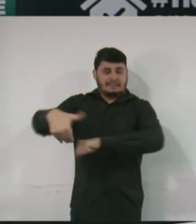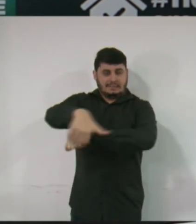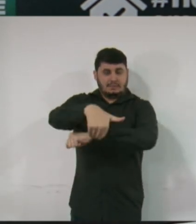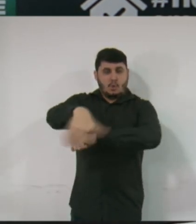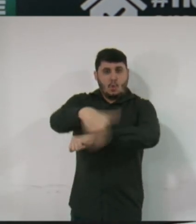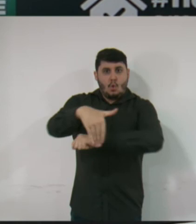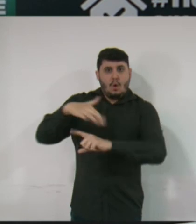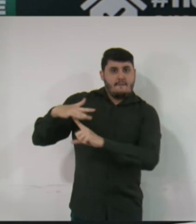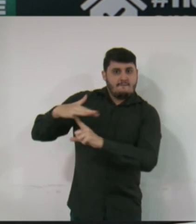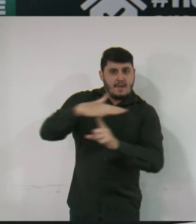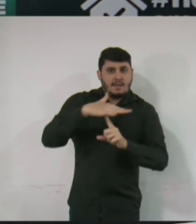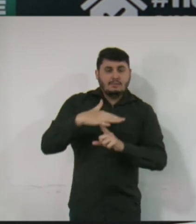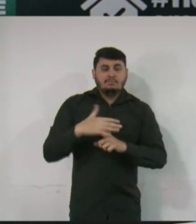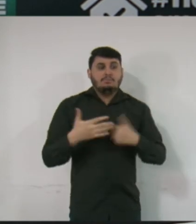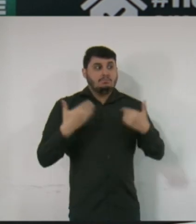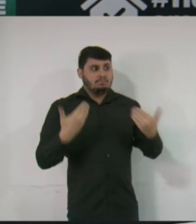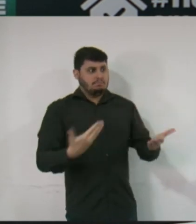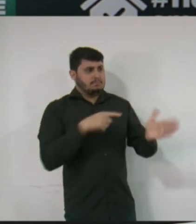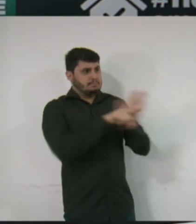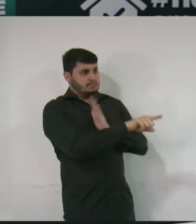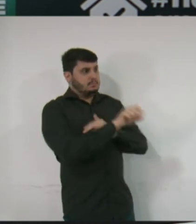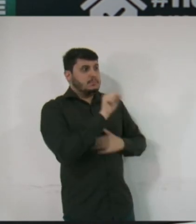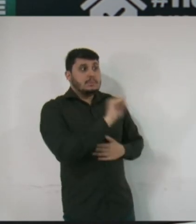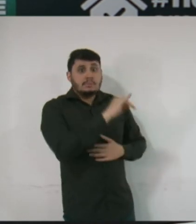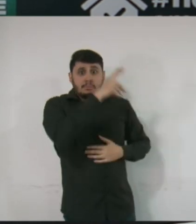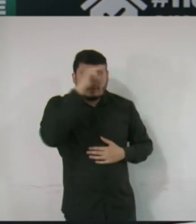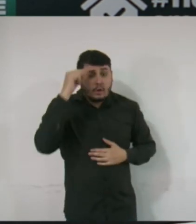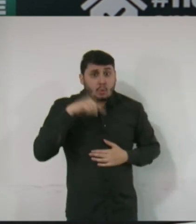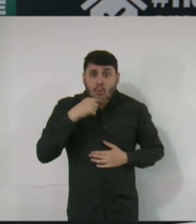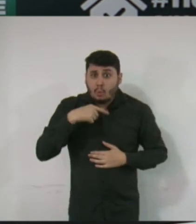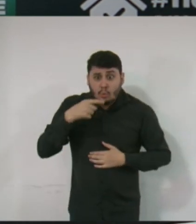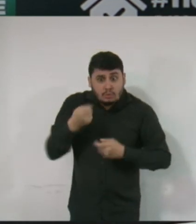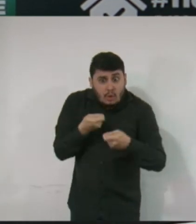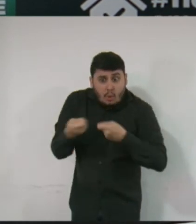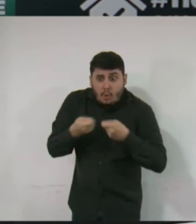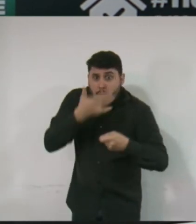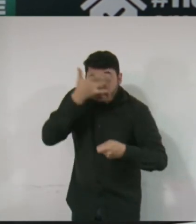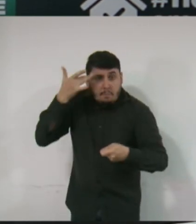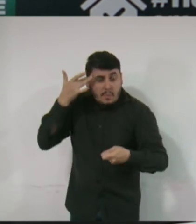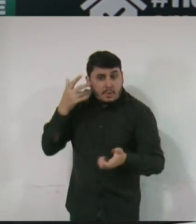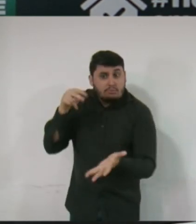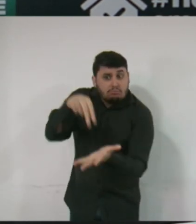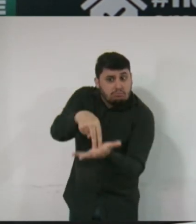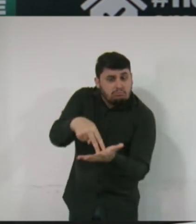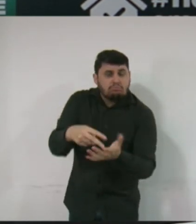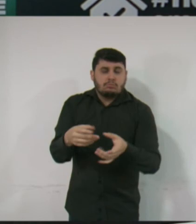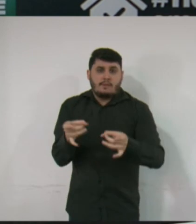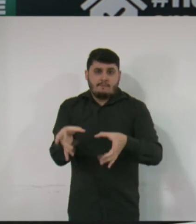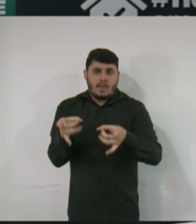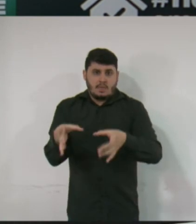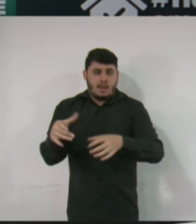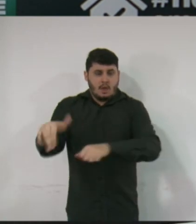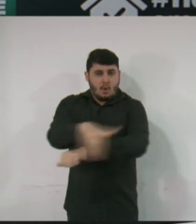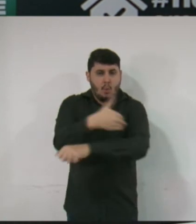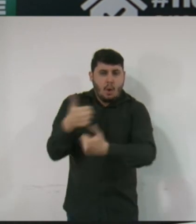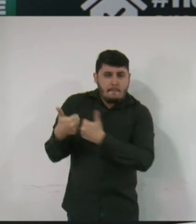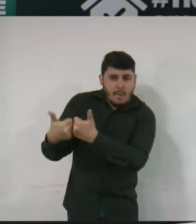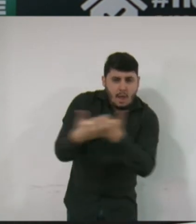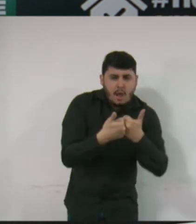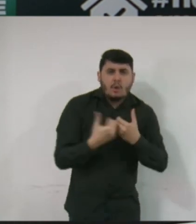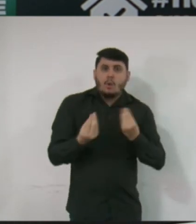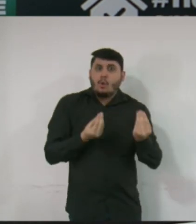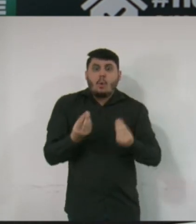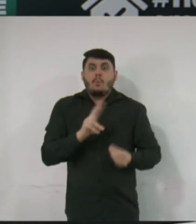não tem efetivo para a situação atual, qual a garantia de que os protocolos apresentados serão seguidos pelos sulanqueiros, levando em